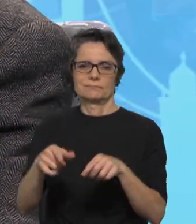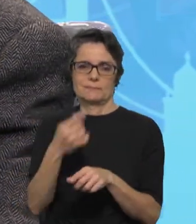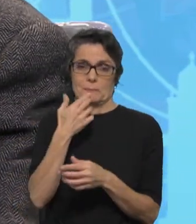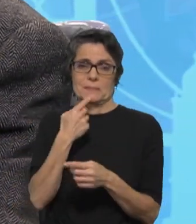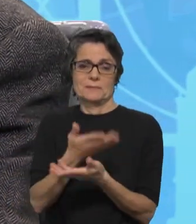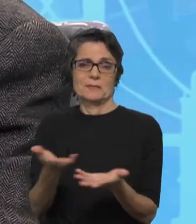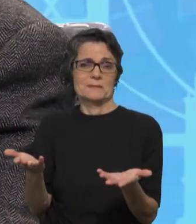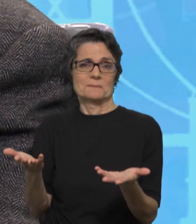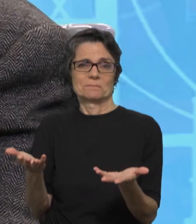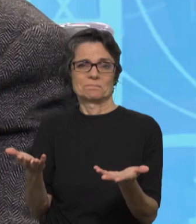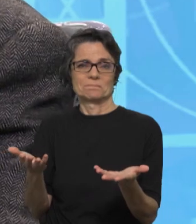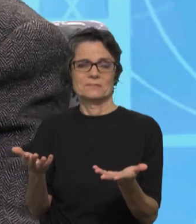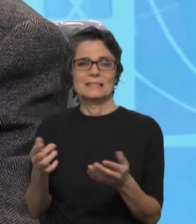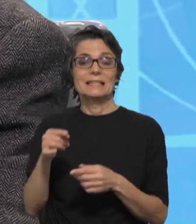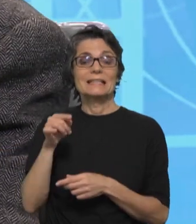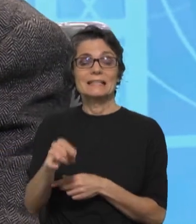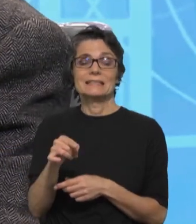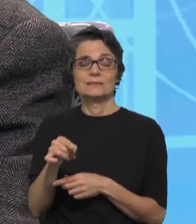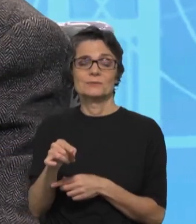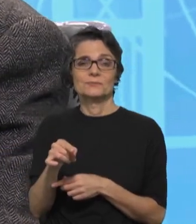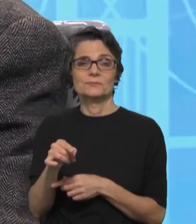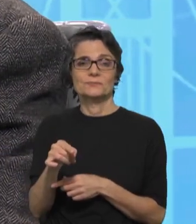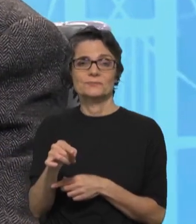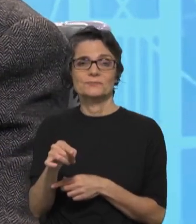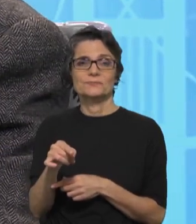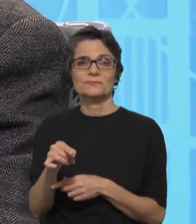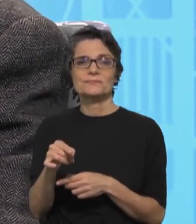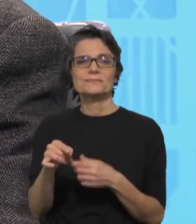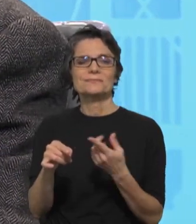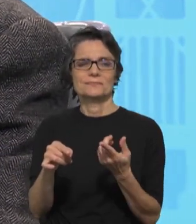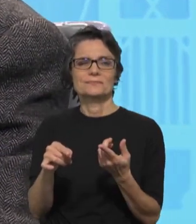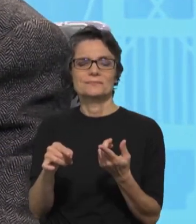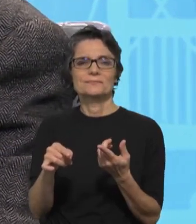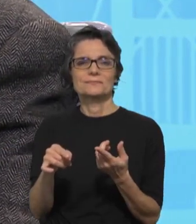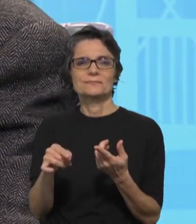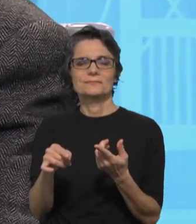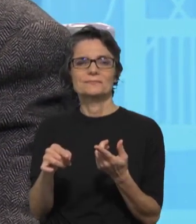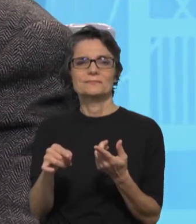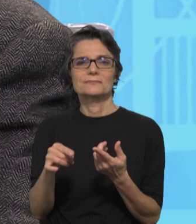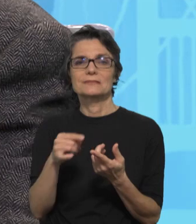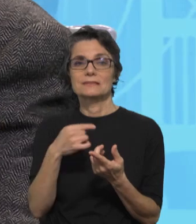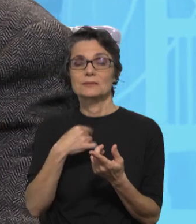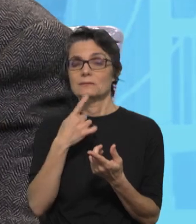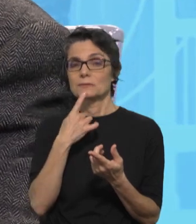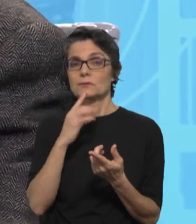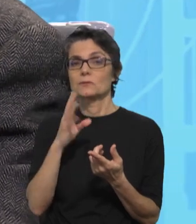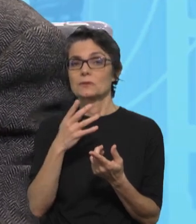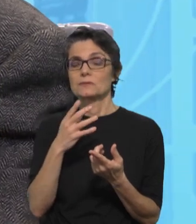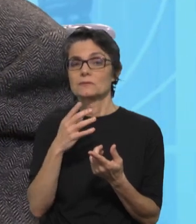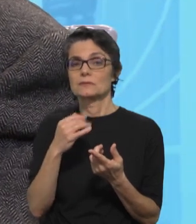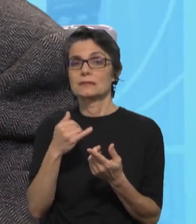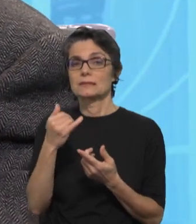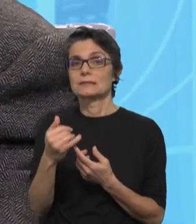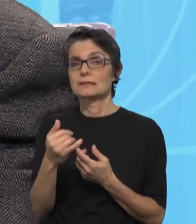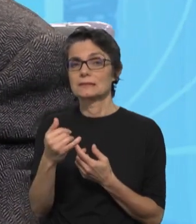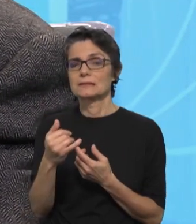essa fratura geracional veio muito de cima. Quando saiu depois, tinha